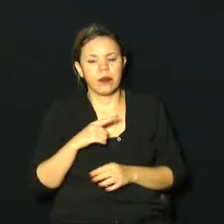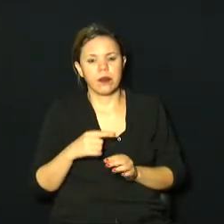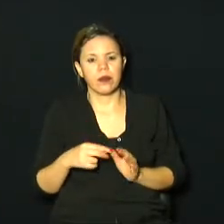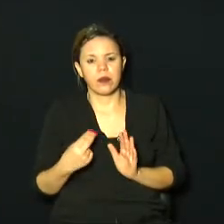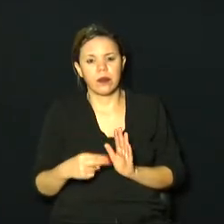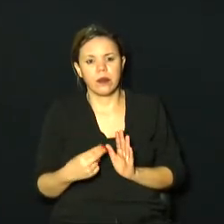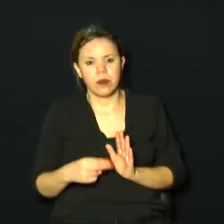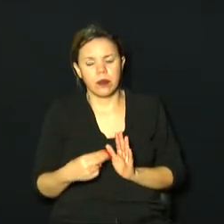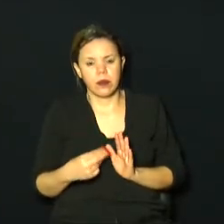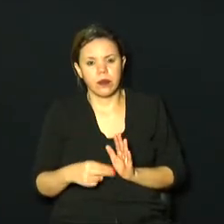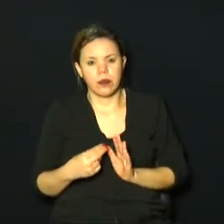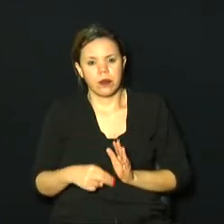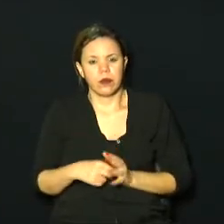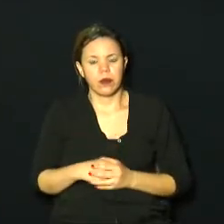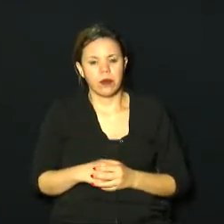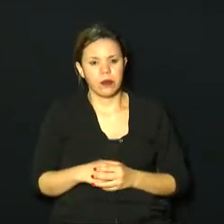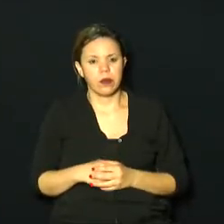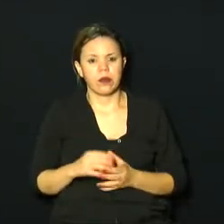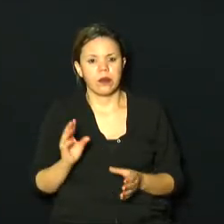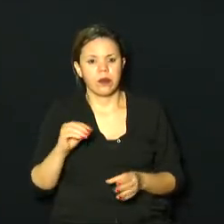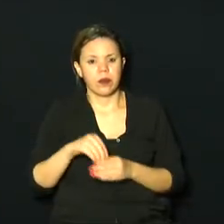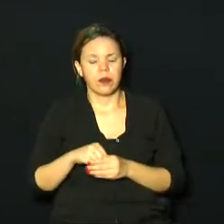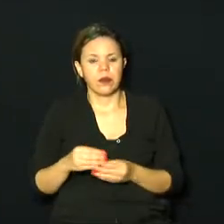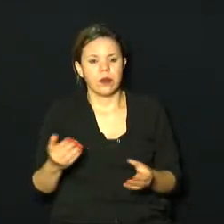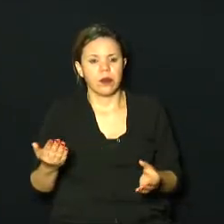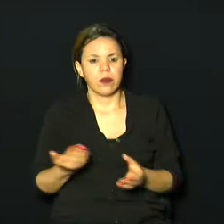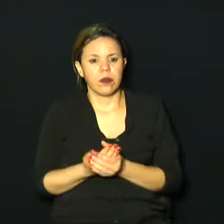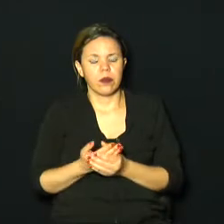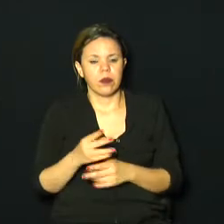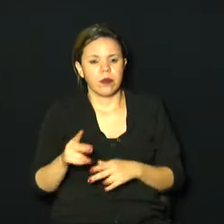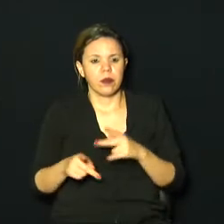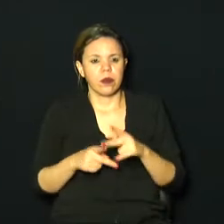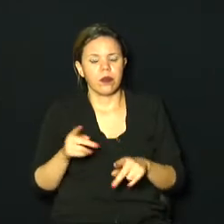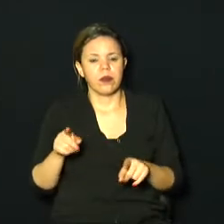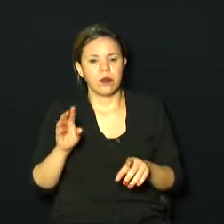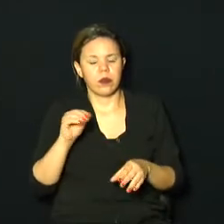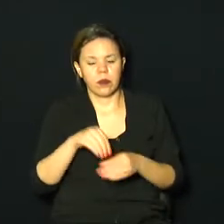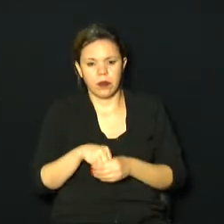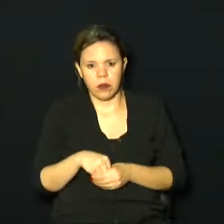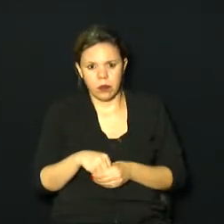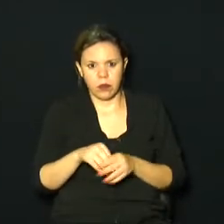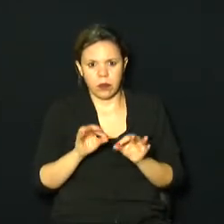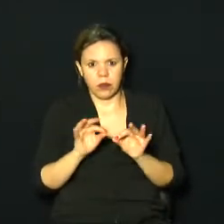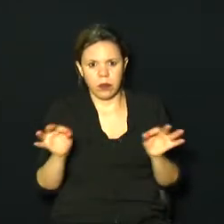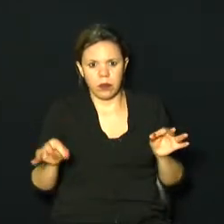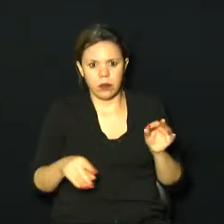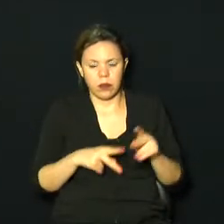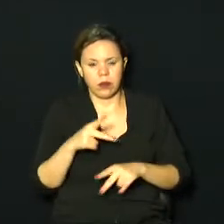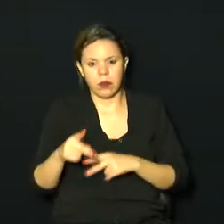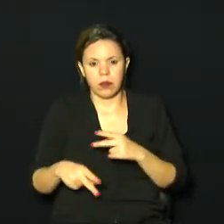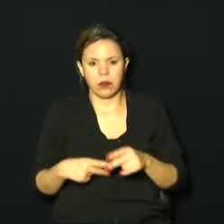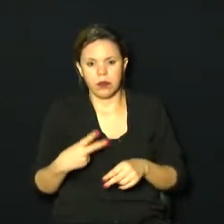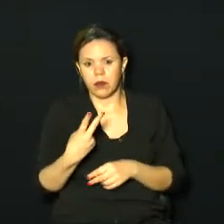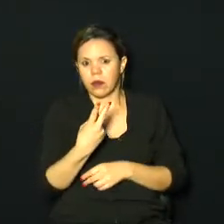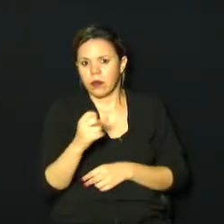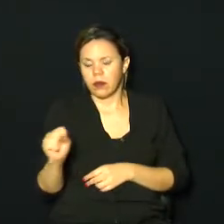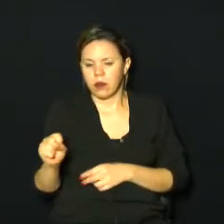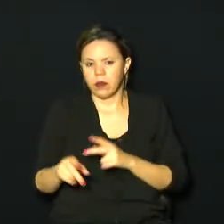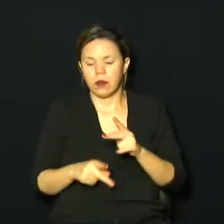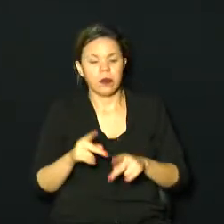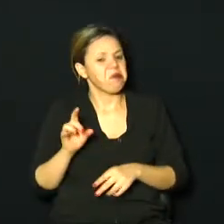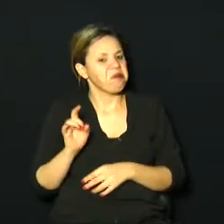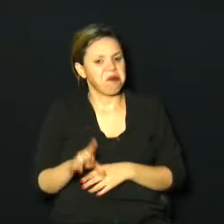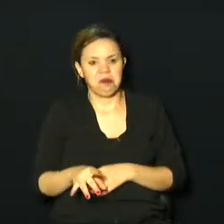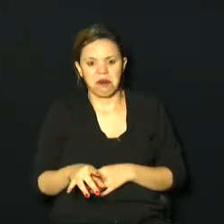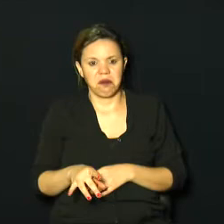nome lá no alto do processo, e onde se encontra na comunidade simplesmente 28 pessoas